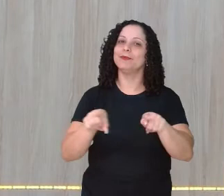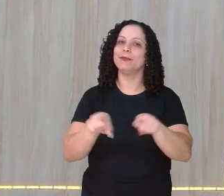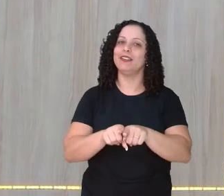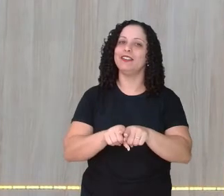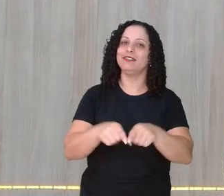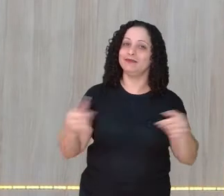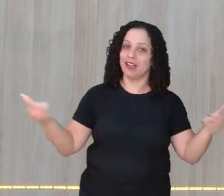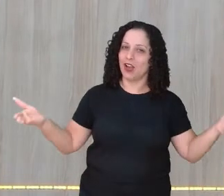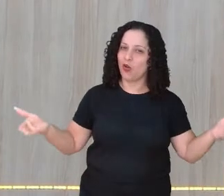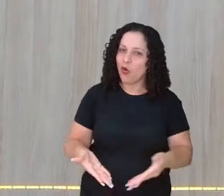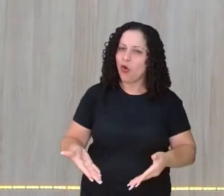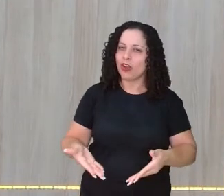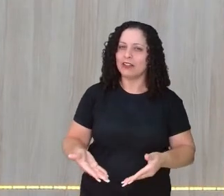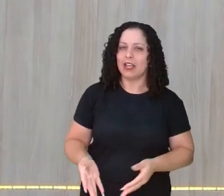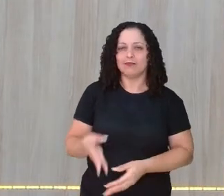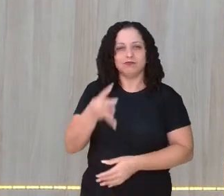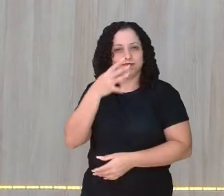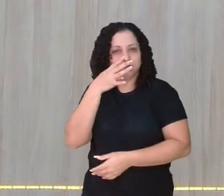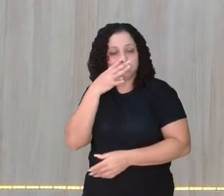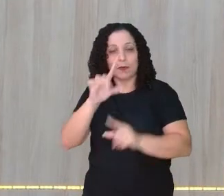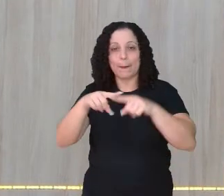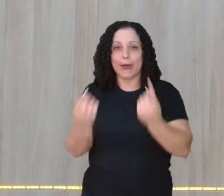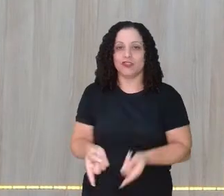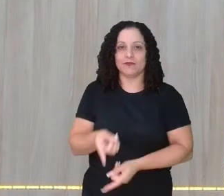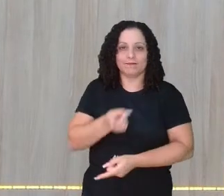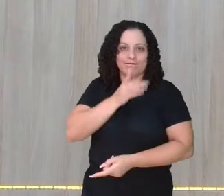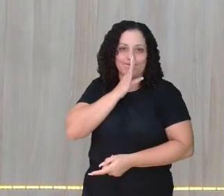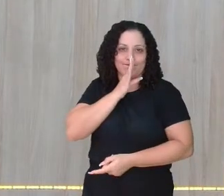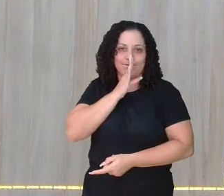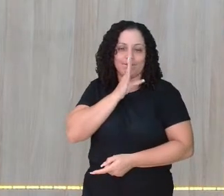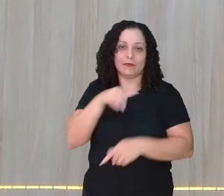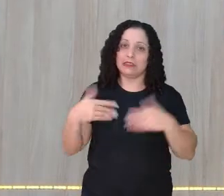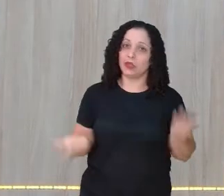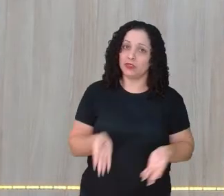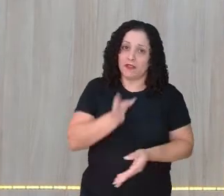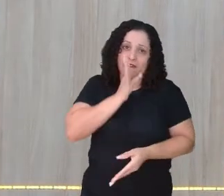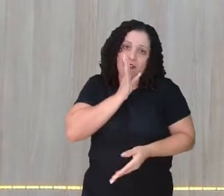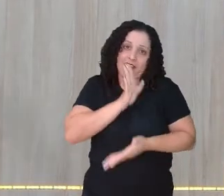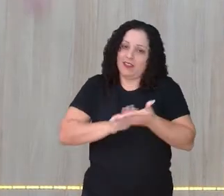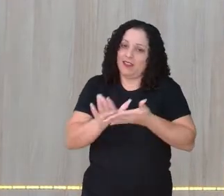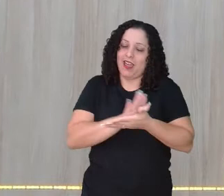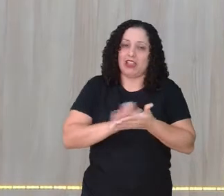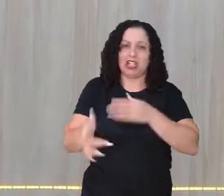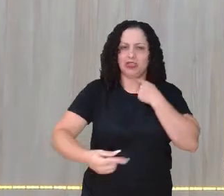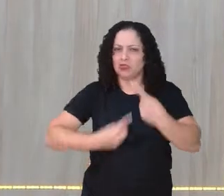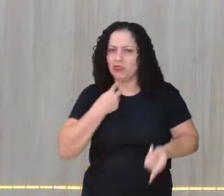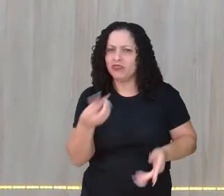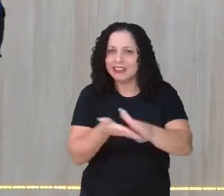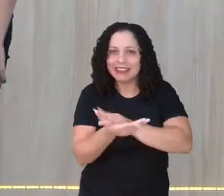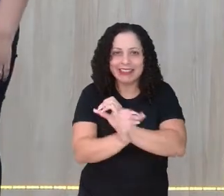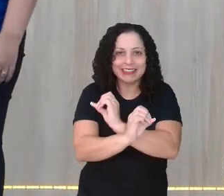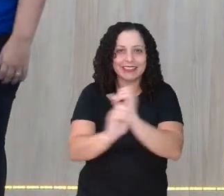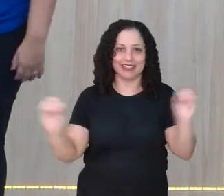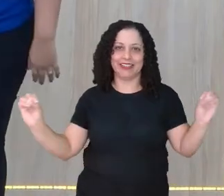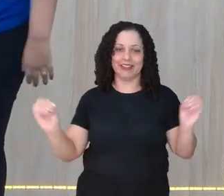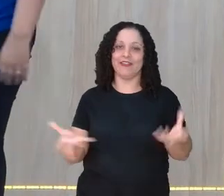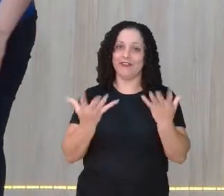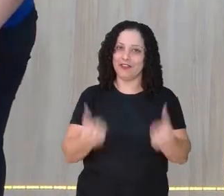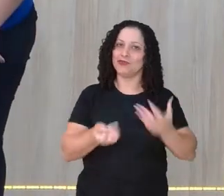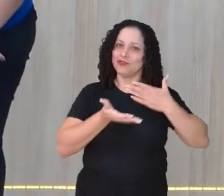assistindo, só não estão falando. Se não está falando é porque não tem dúvidas. E se não tem dúvidas, a gente segue por aqui. Exatamente. Então, vamos